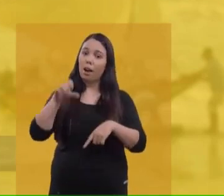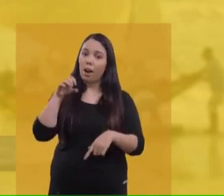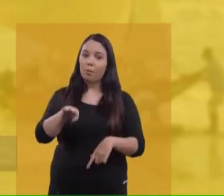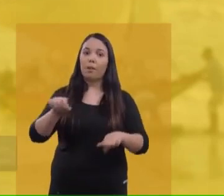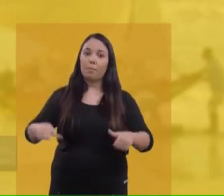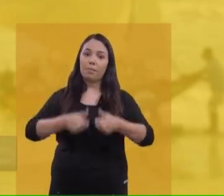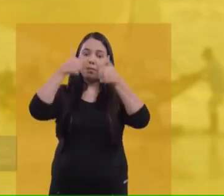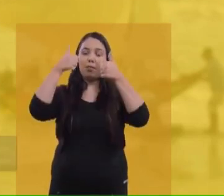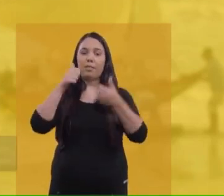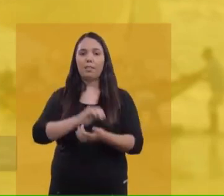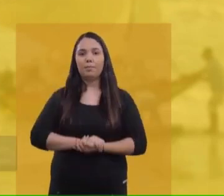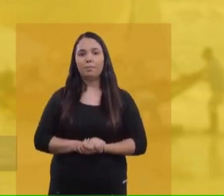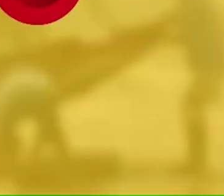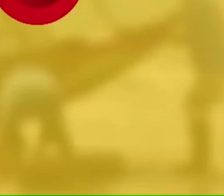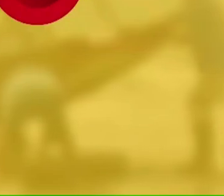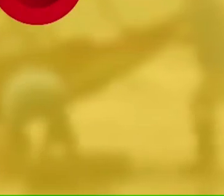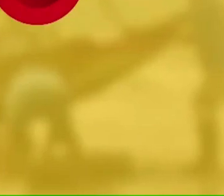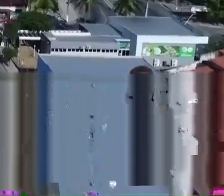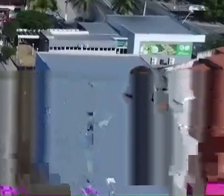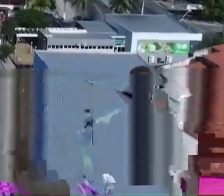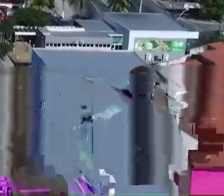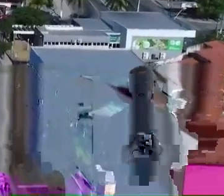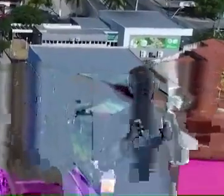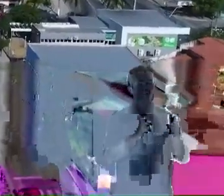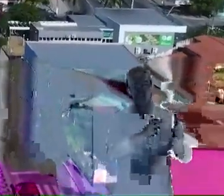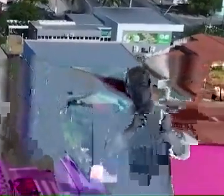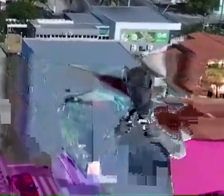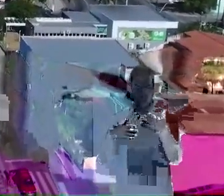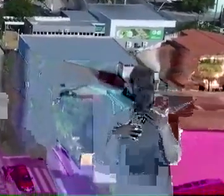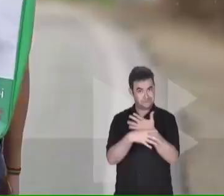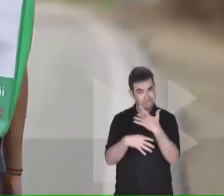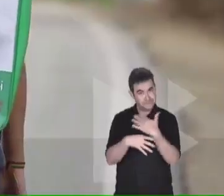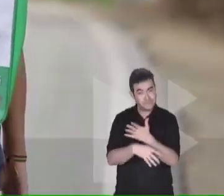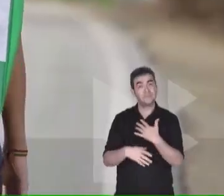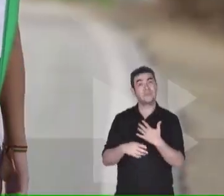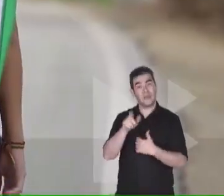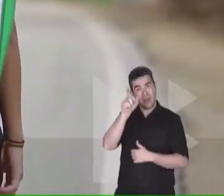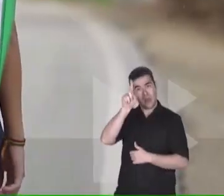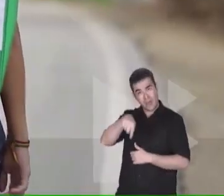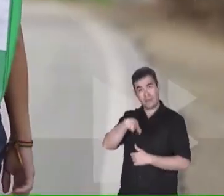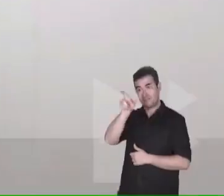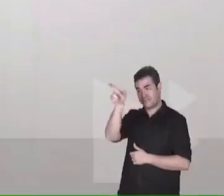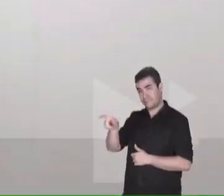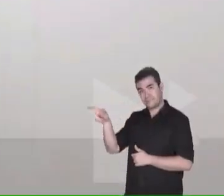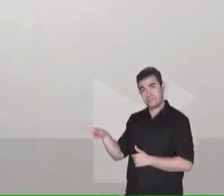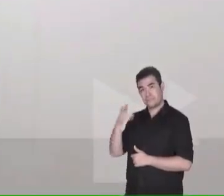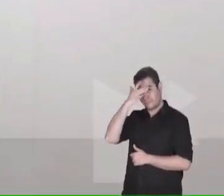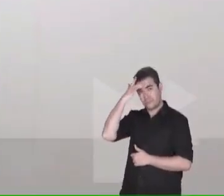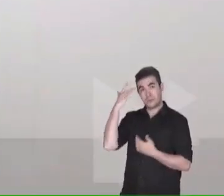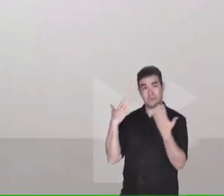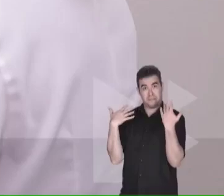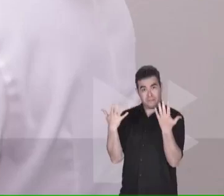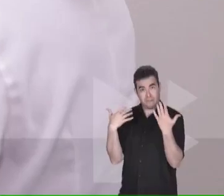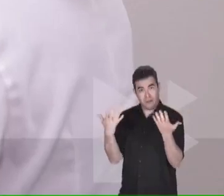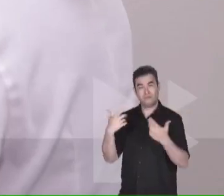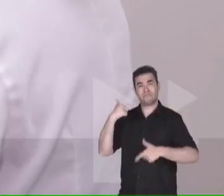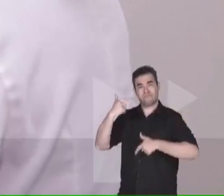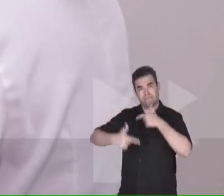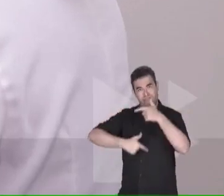de empregos para Calcaia melhorar. Toda cidade é feita por muitas mãos. Mãos que